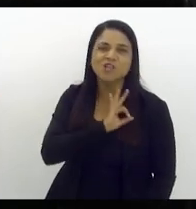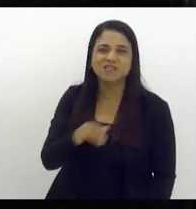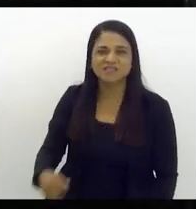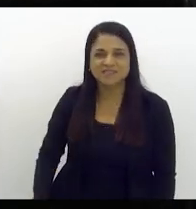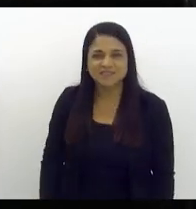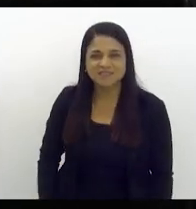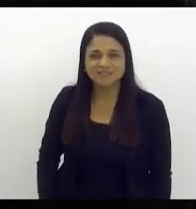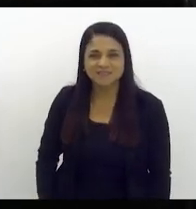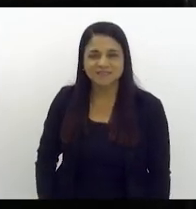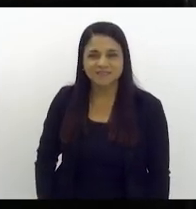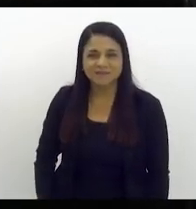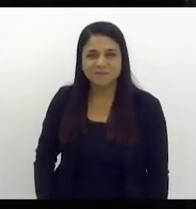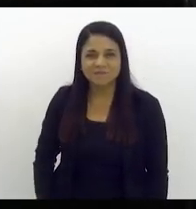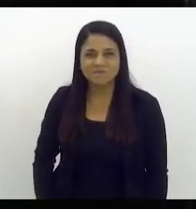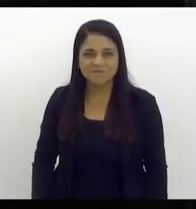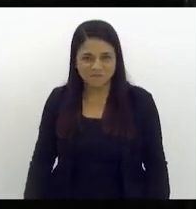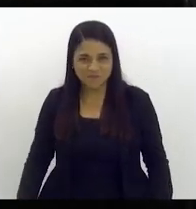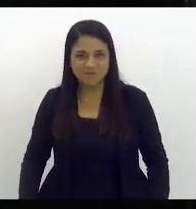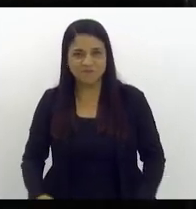todo aquele problema.